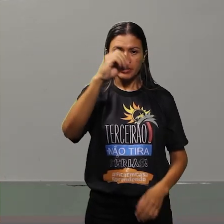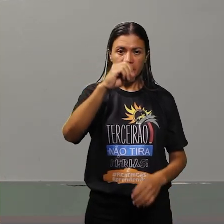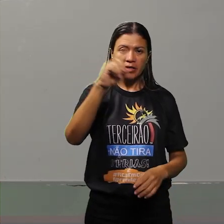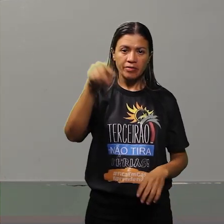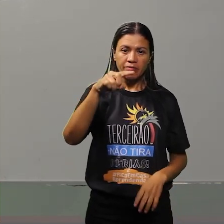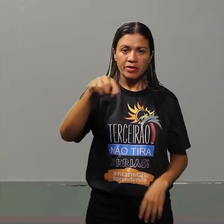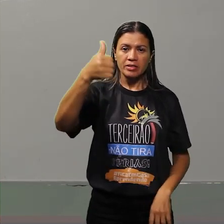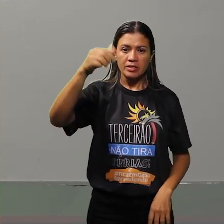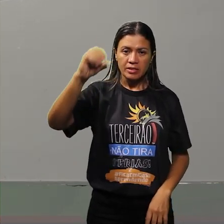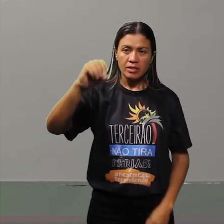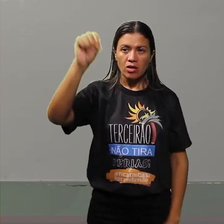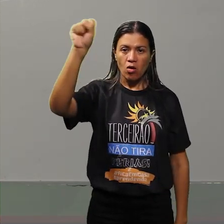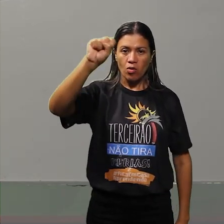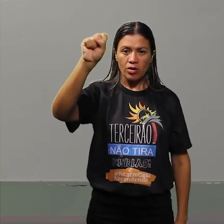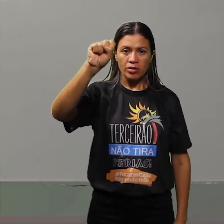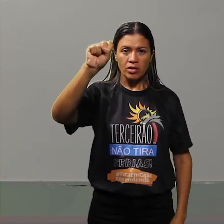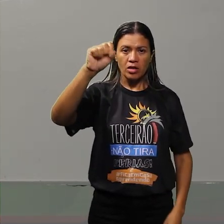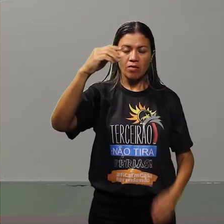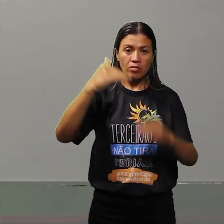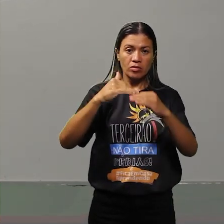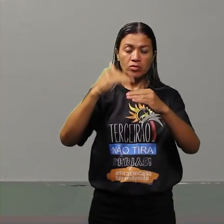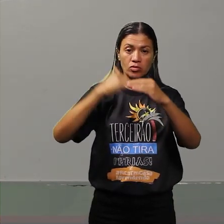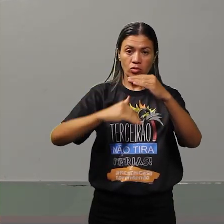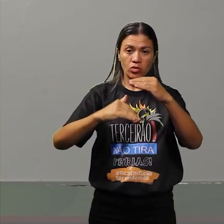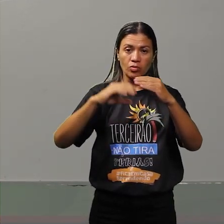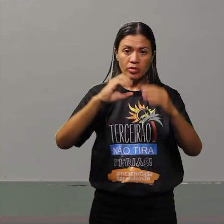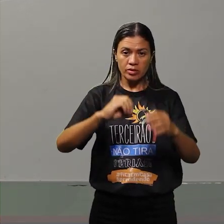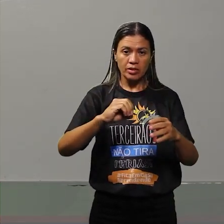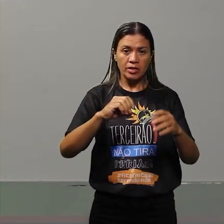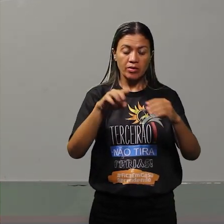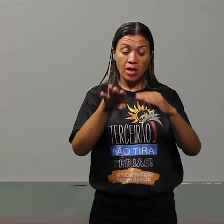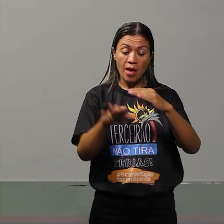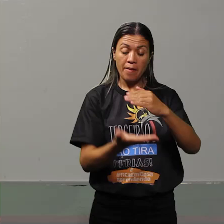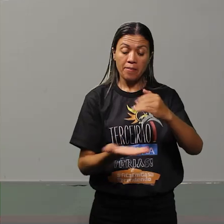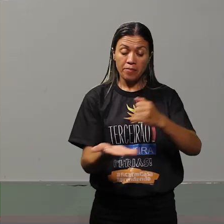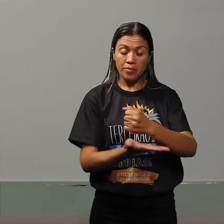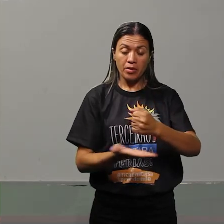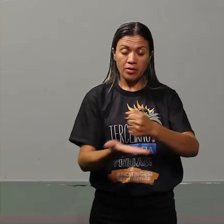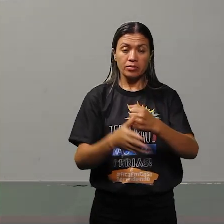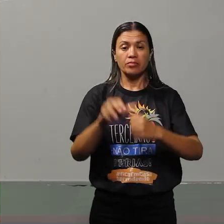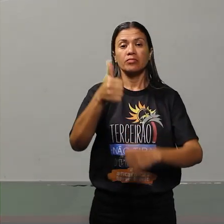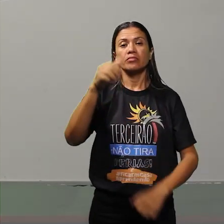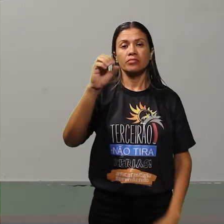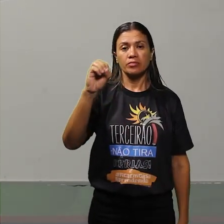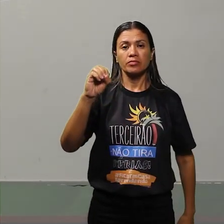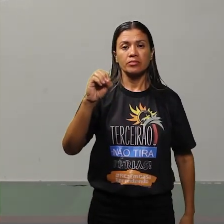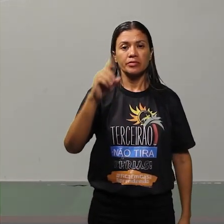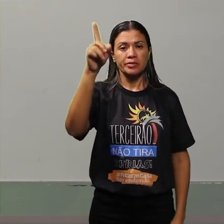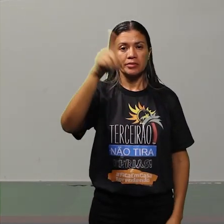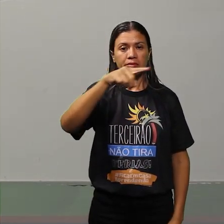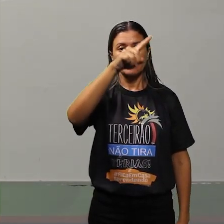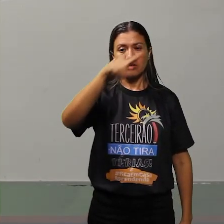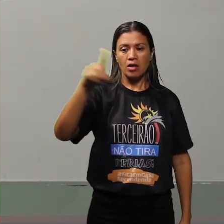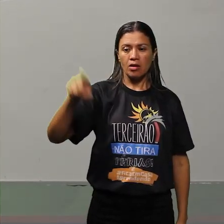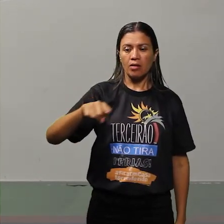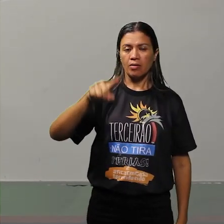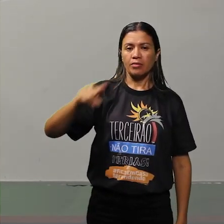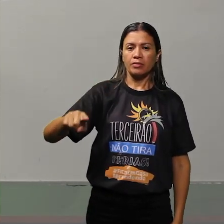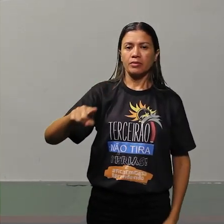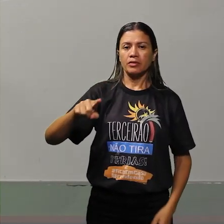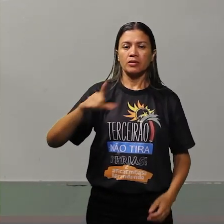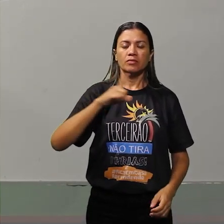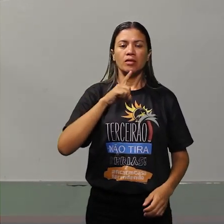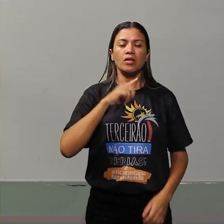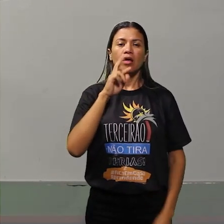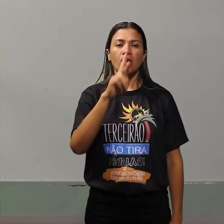oitava sobre o I0 que está aqui embaixo. E tu lembra que a tua base é quanto? É 10. Cancela esse com esse aqui. Meu filho vai ter isso aqui,